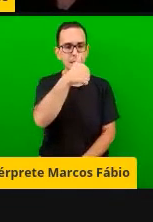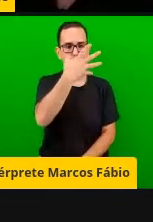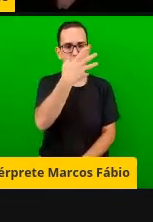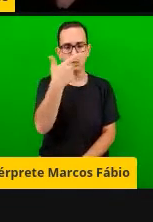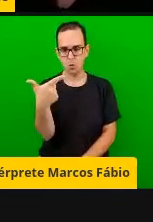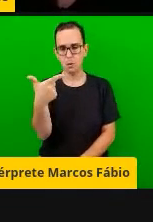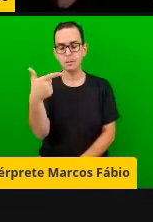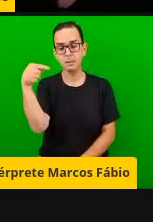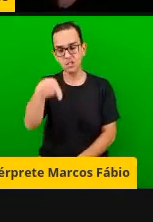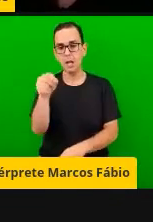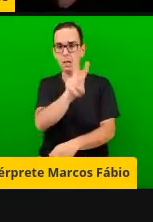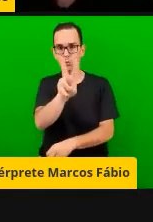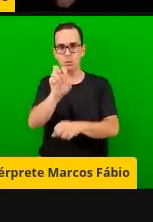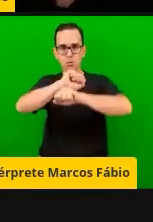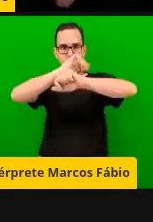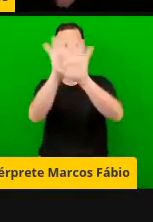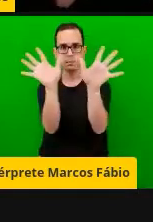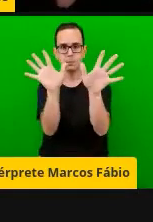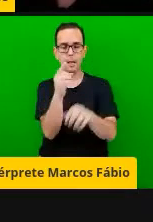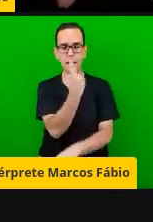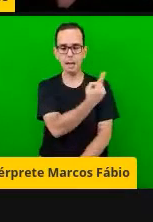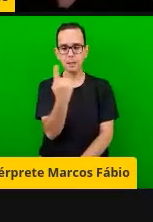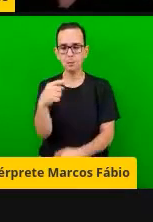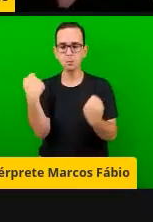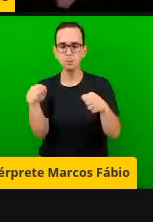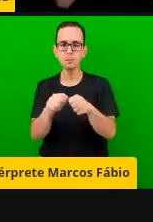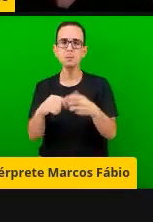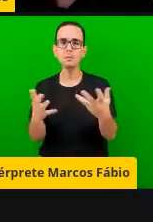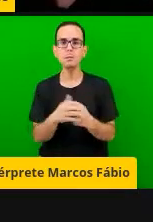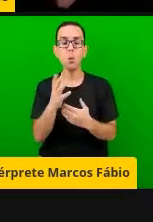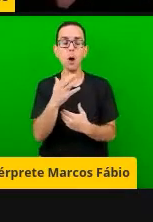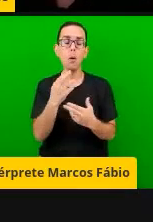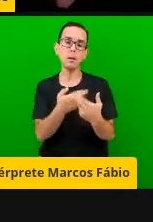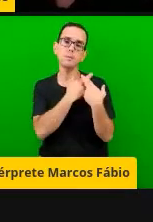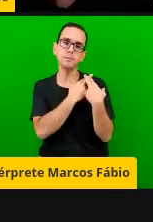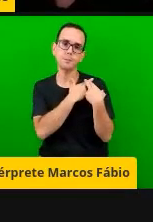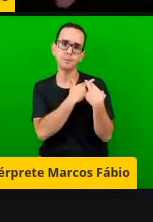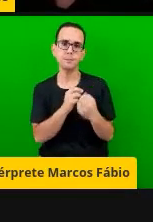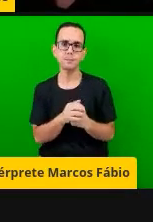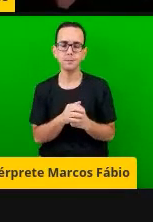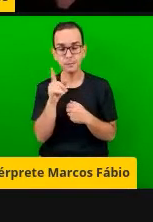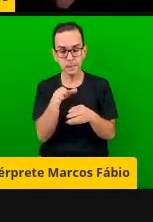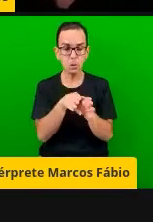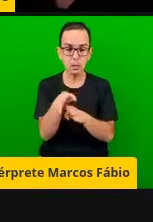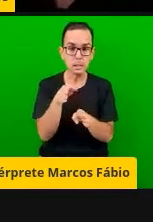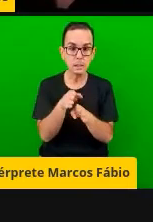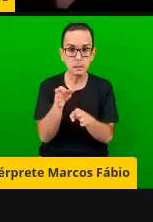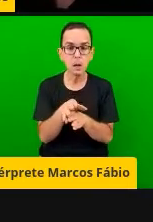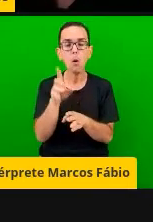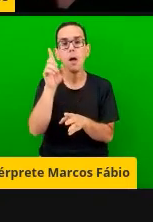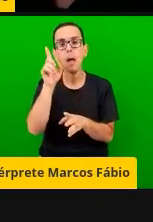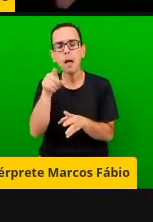claro o que cada um deve fazer, né? Qual é o papel? É lógico que é amplo, né? A orientação é ampla, porque a gente está descobrindo